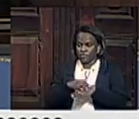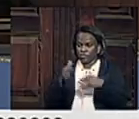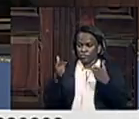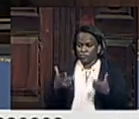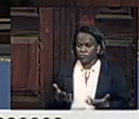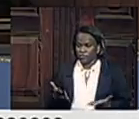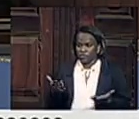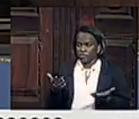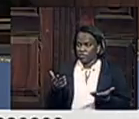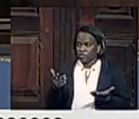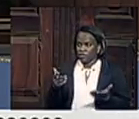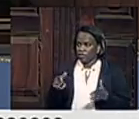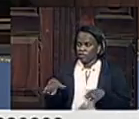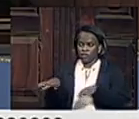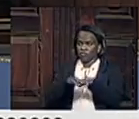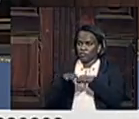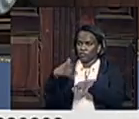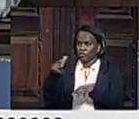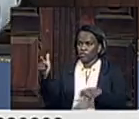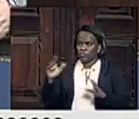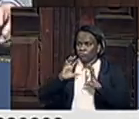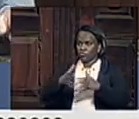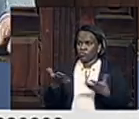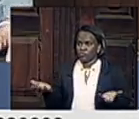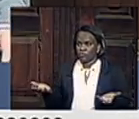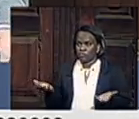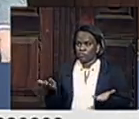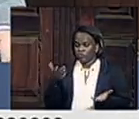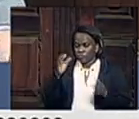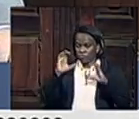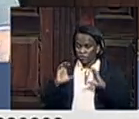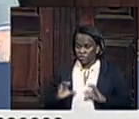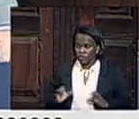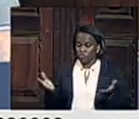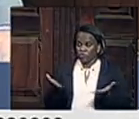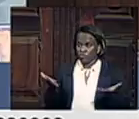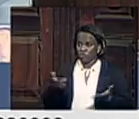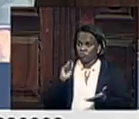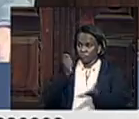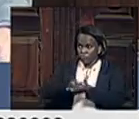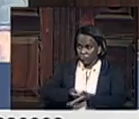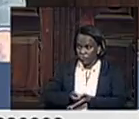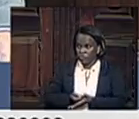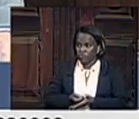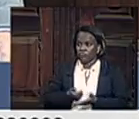na face da terra. O cidadão que hoje paga R$